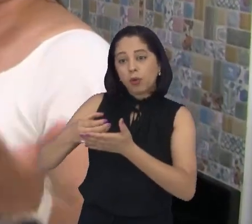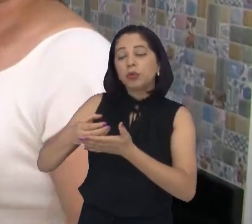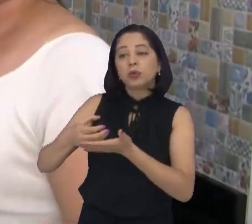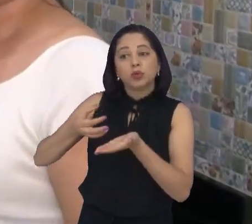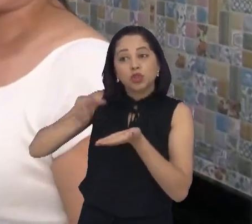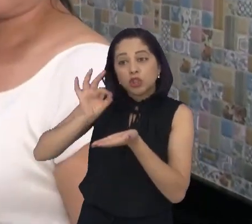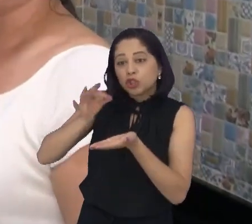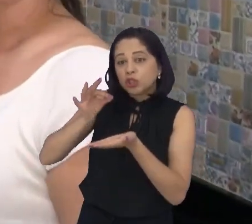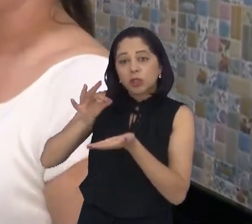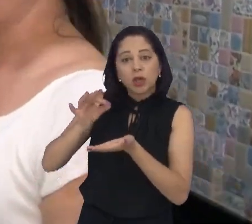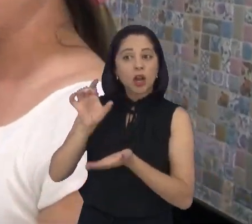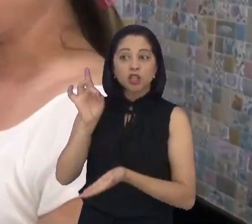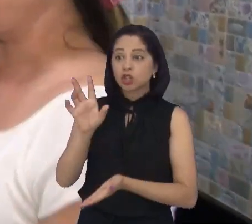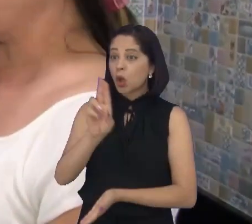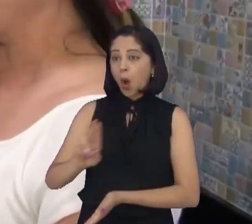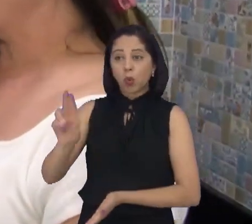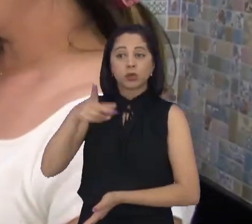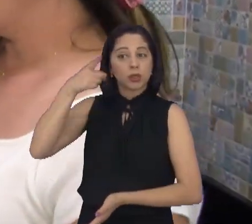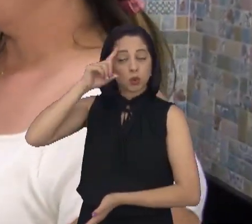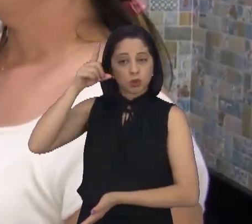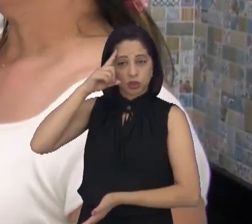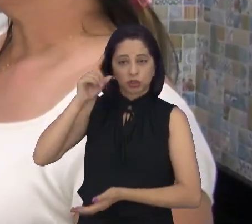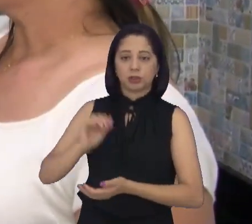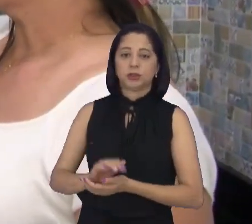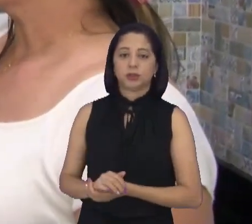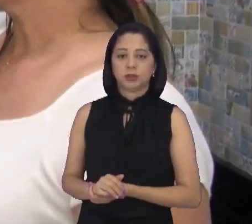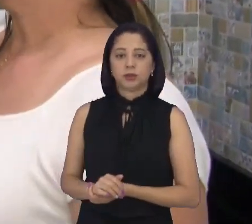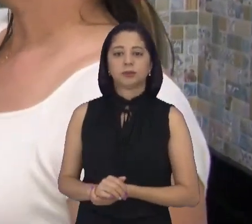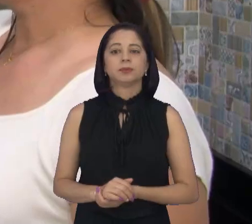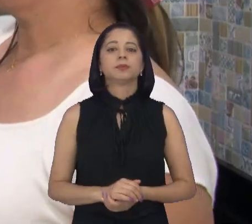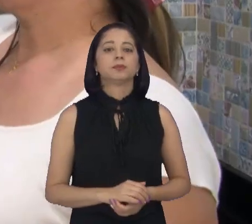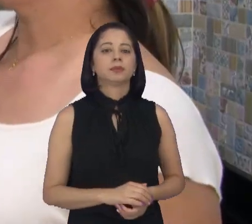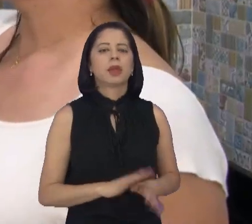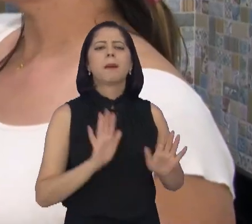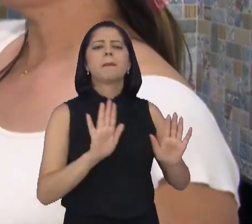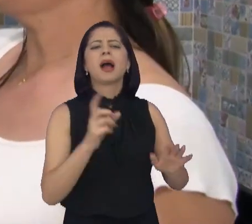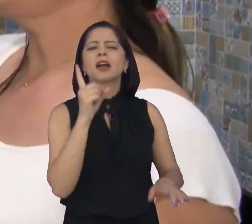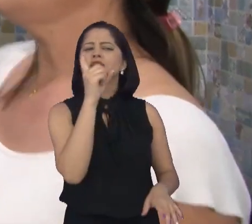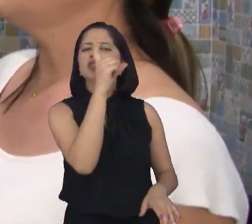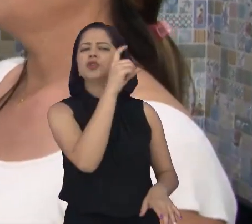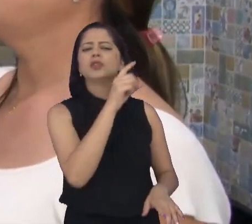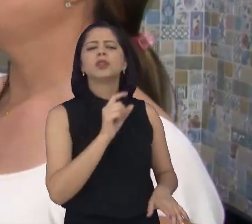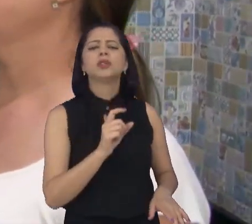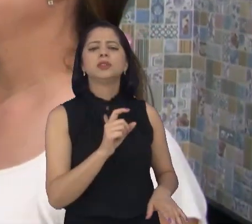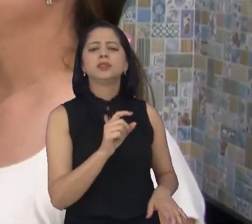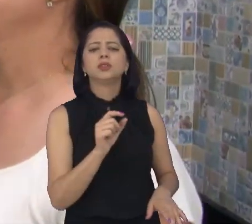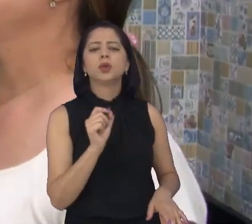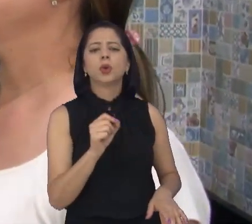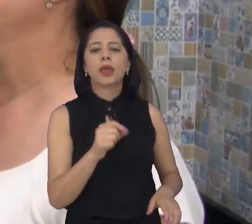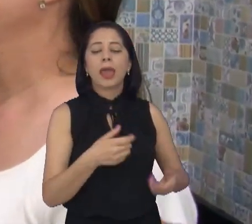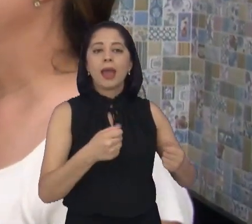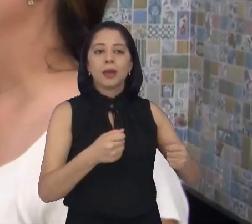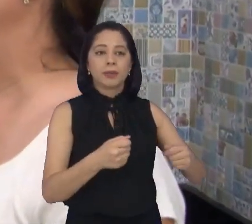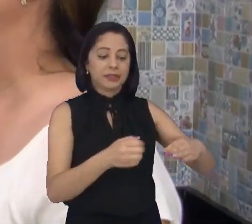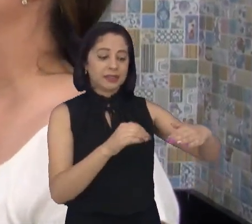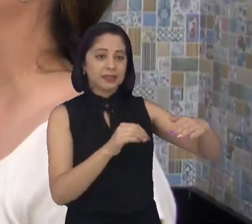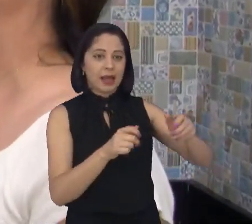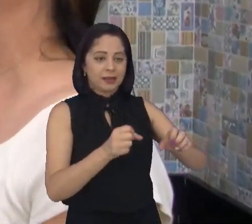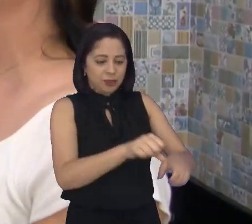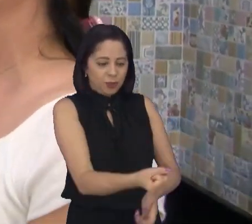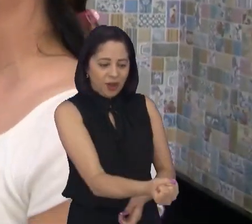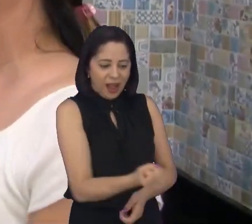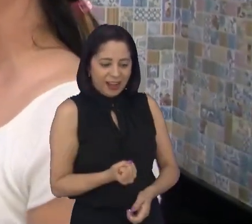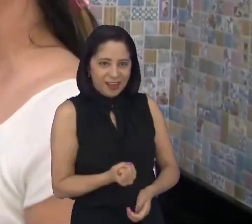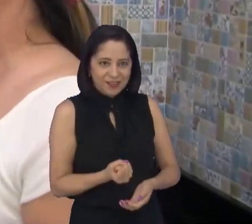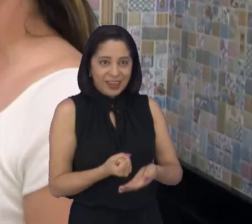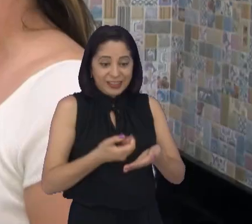que você usa no dia a dia. Ô, Milena, o mais difícil é manter aquela gaveta de talher, né? Porque todo lugar que a